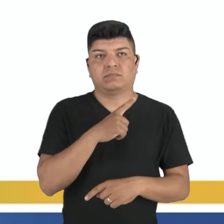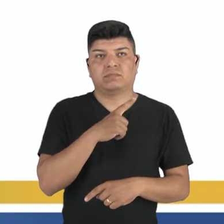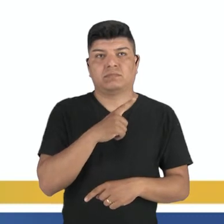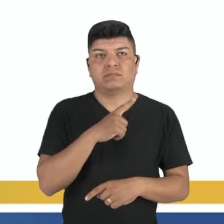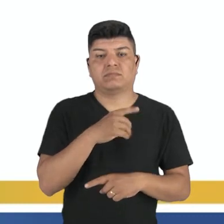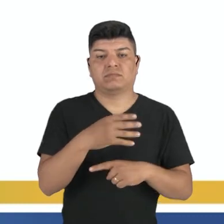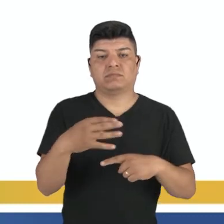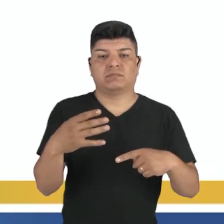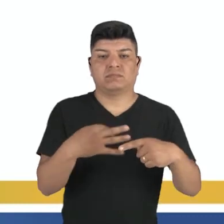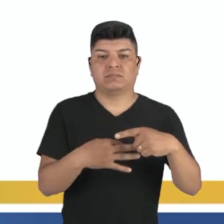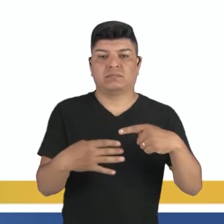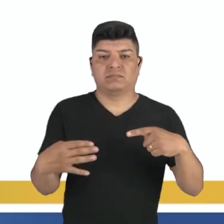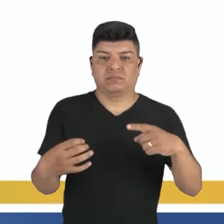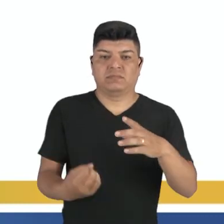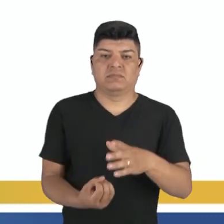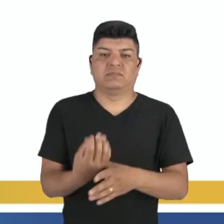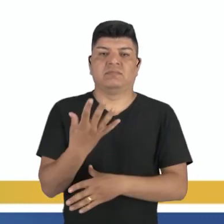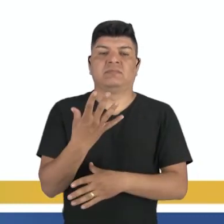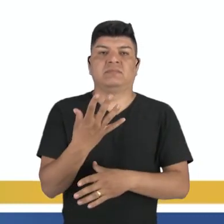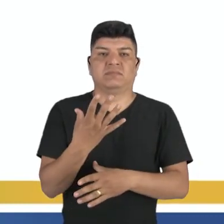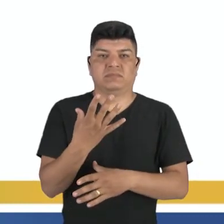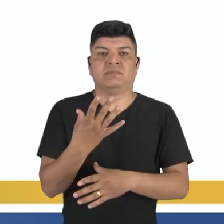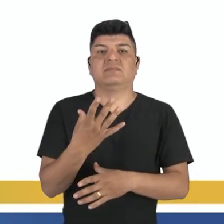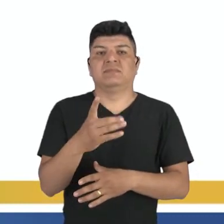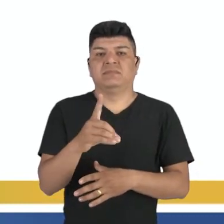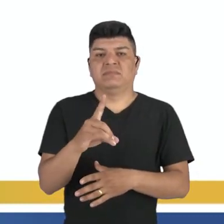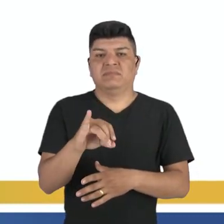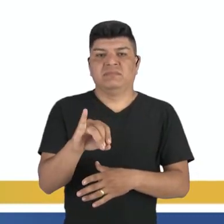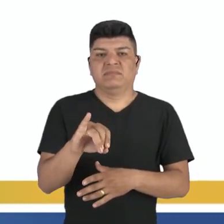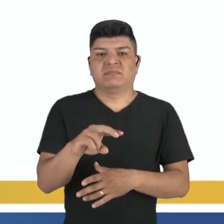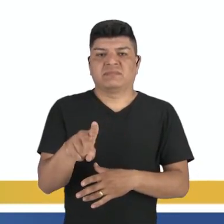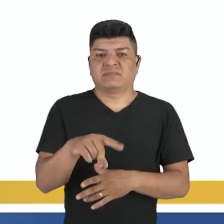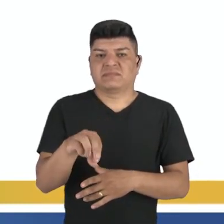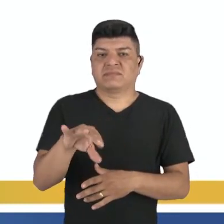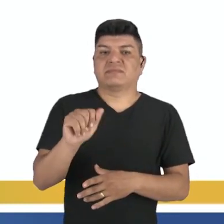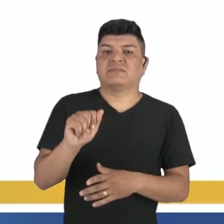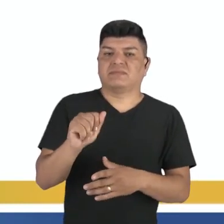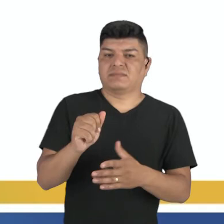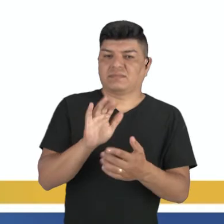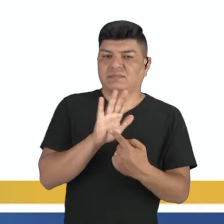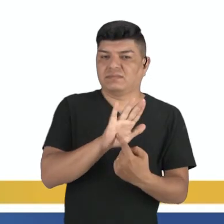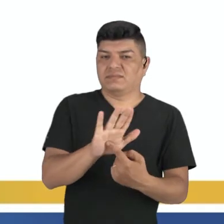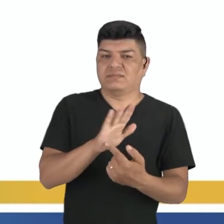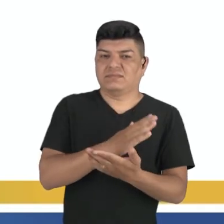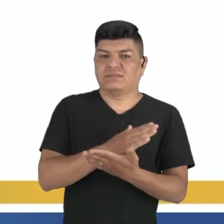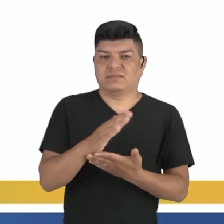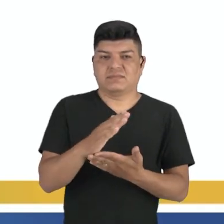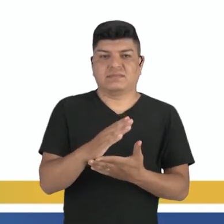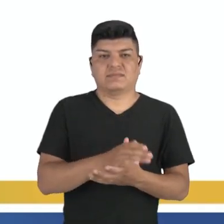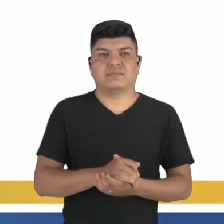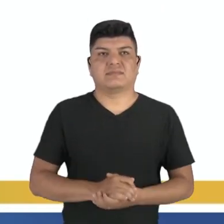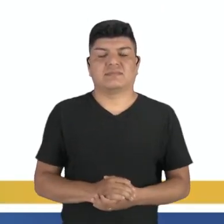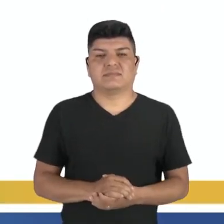a fração geratriz da dízima periódica apresentada inicialmente.